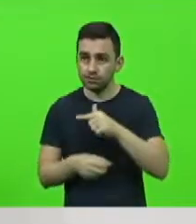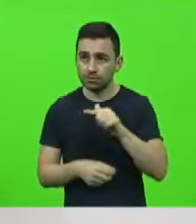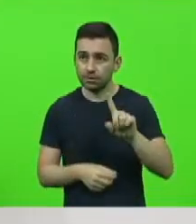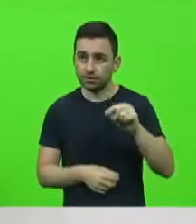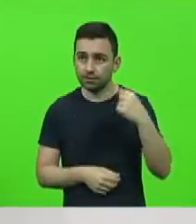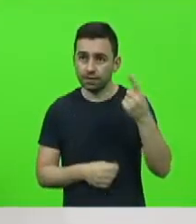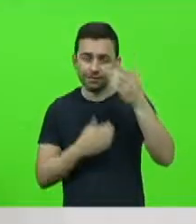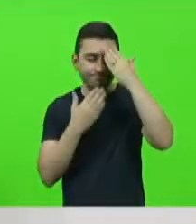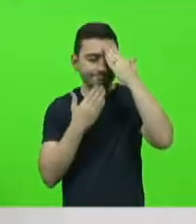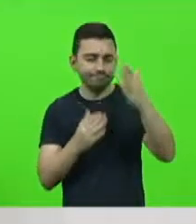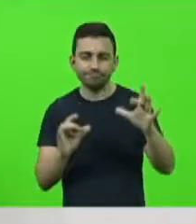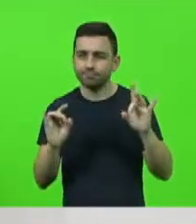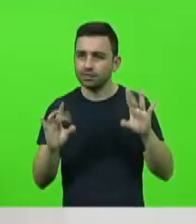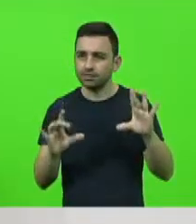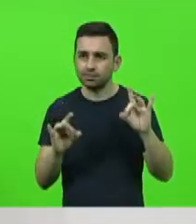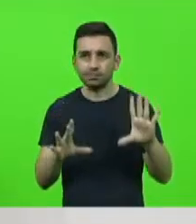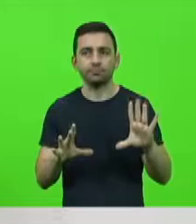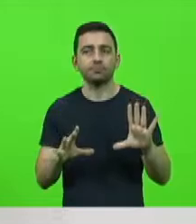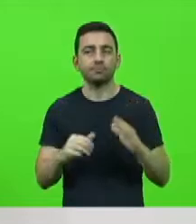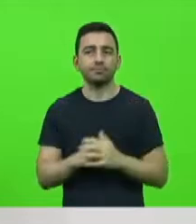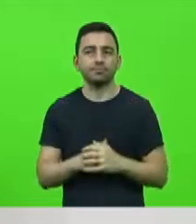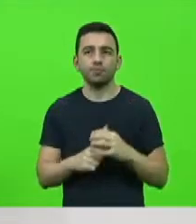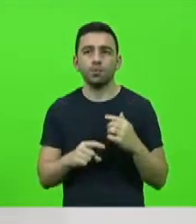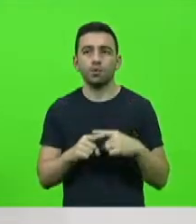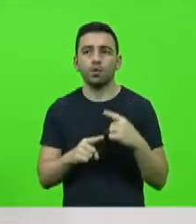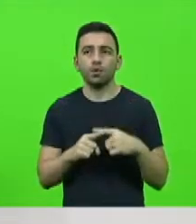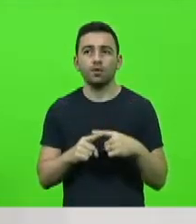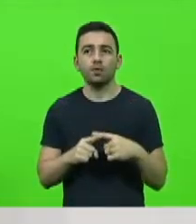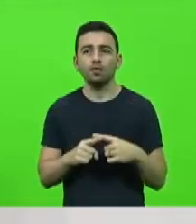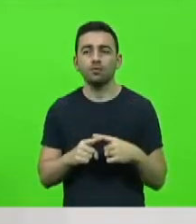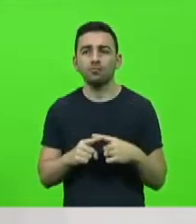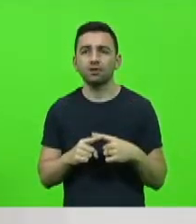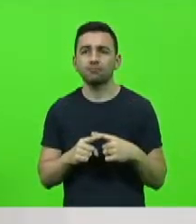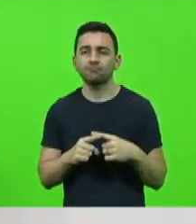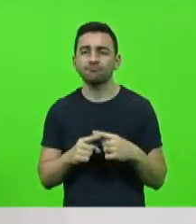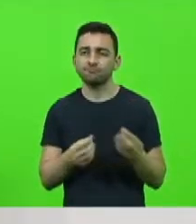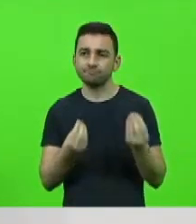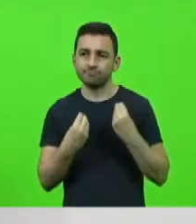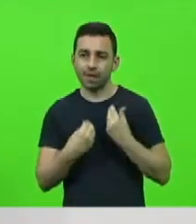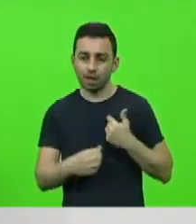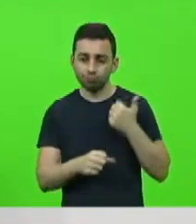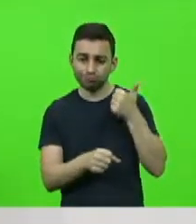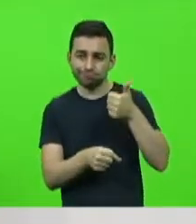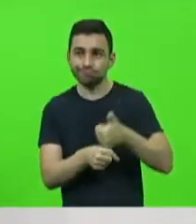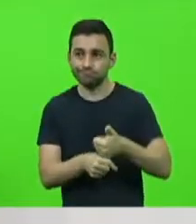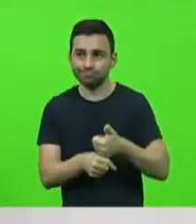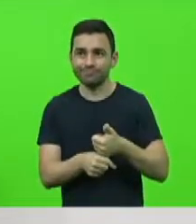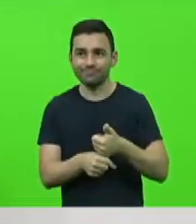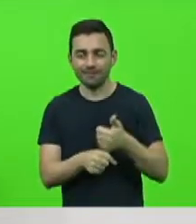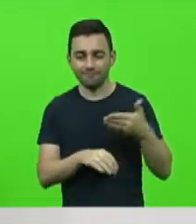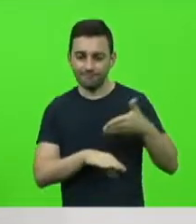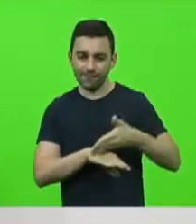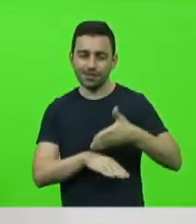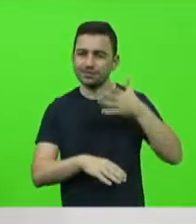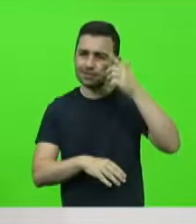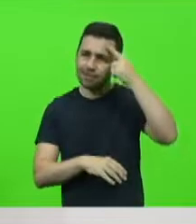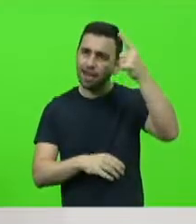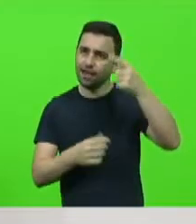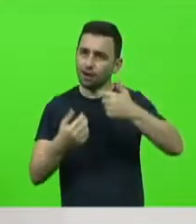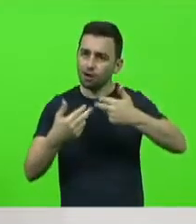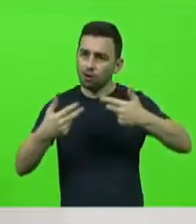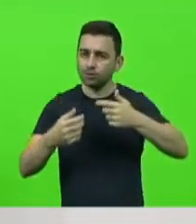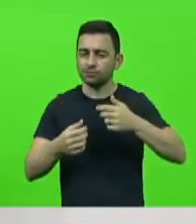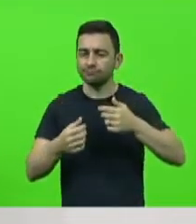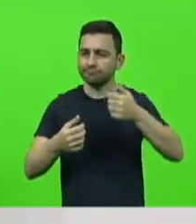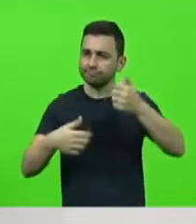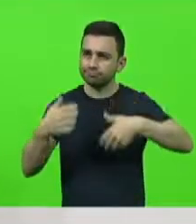especial pelo gesto, né, de poder propiciar aos suplentes estar nesta casa para apresentar suas ideias. Então, nosso agradecimento